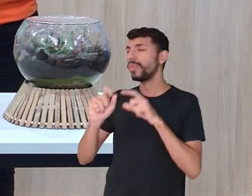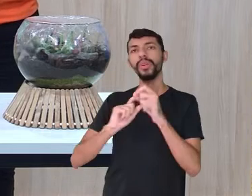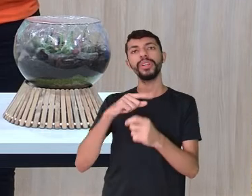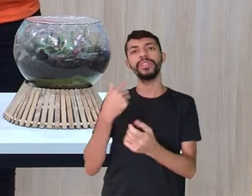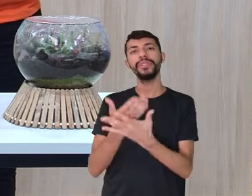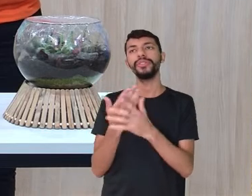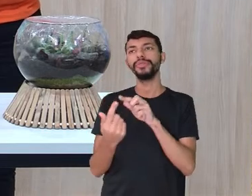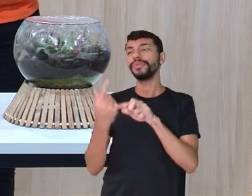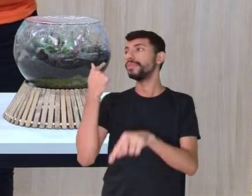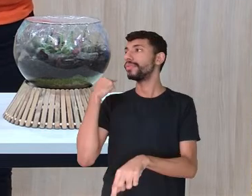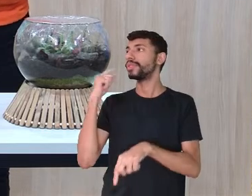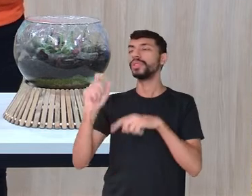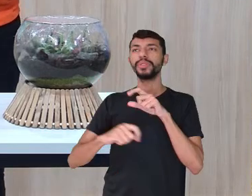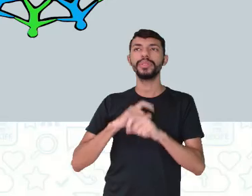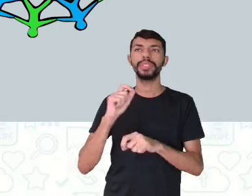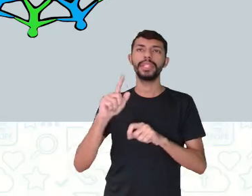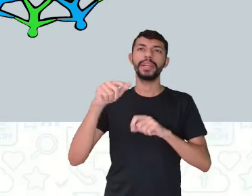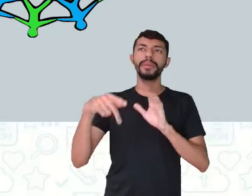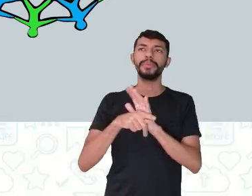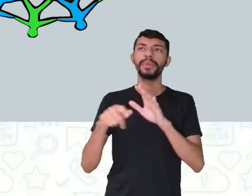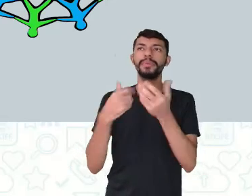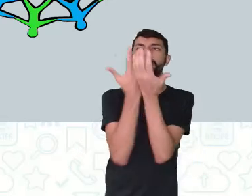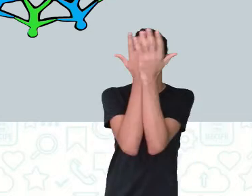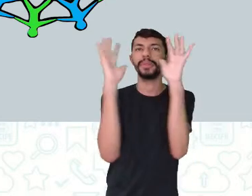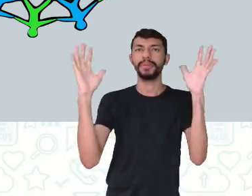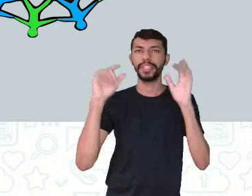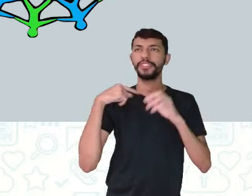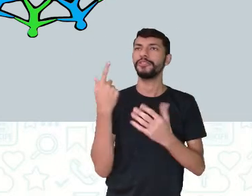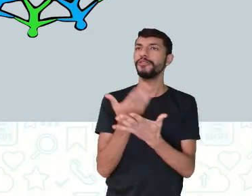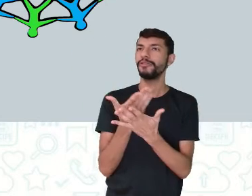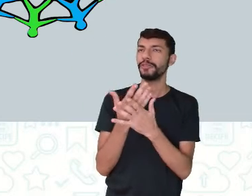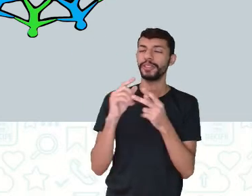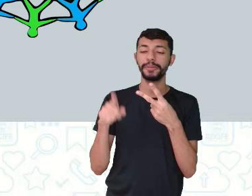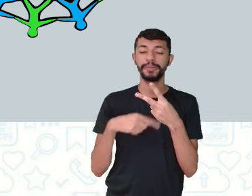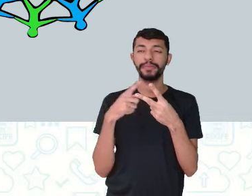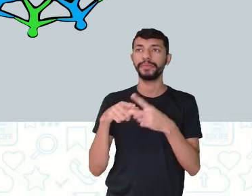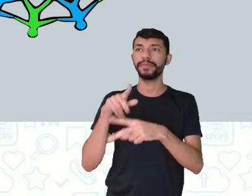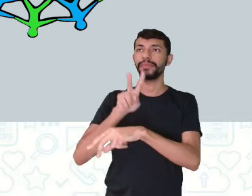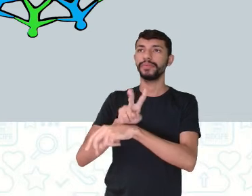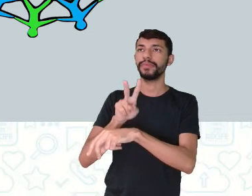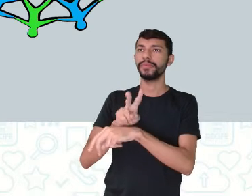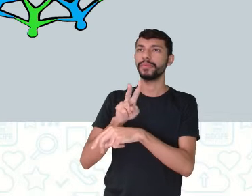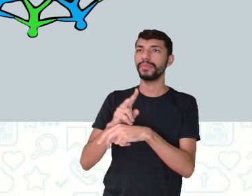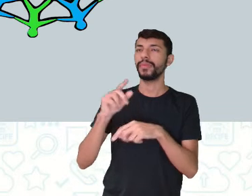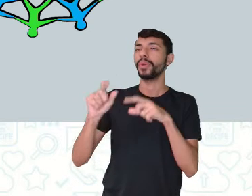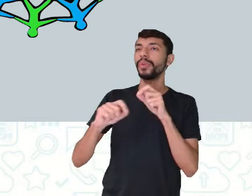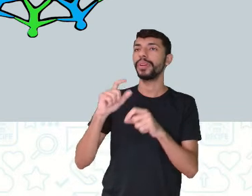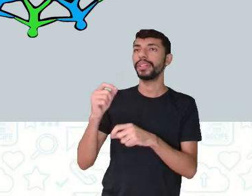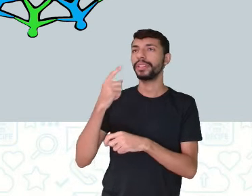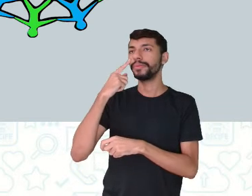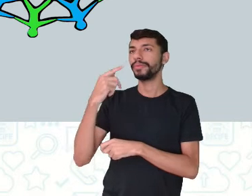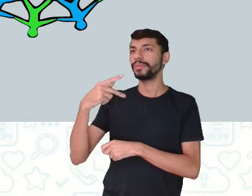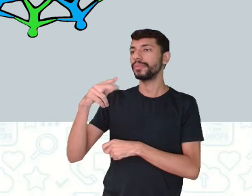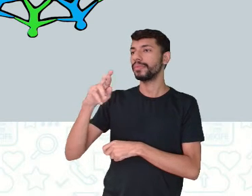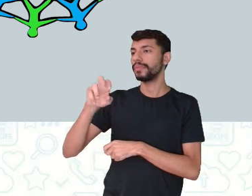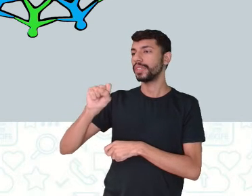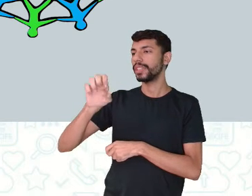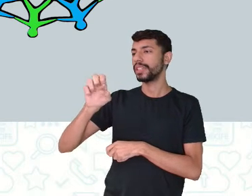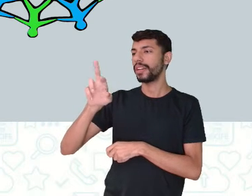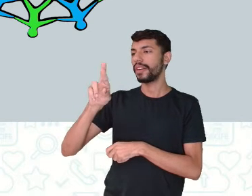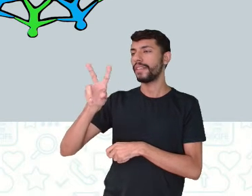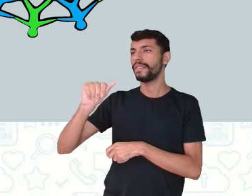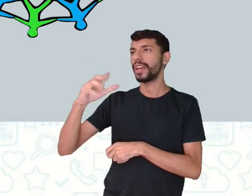anterior? Nós trabalhamos sobre o meio ambiente, não é? Nós trabalhamos sobre preservação, que é preservação e conservação